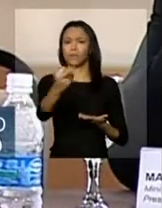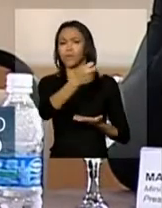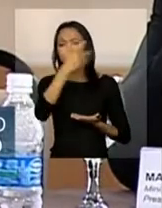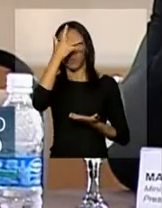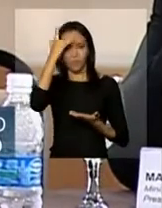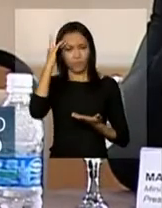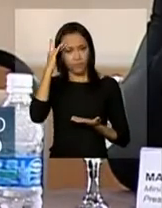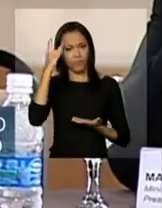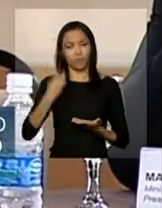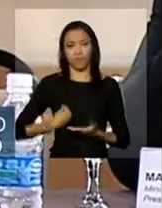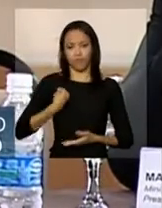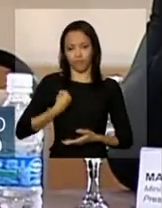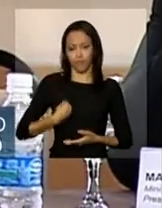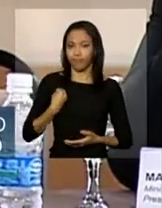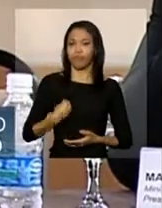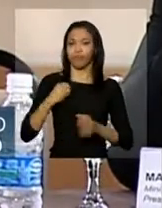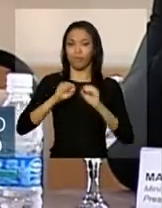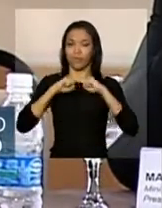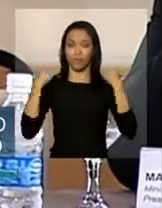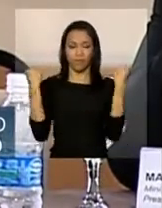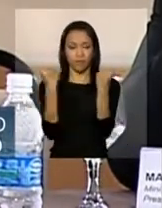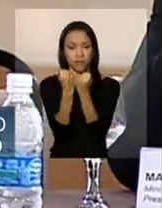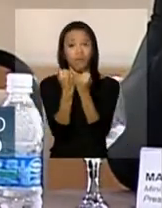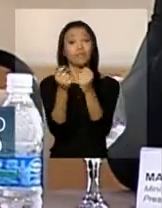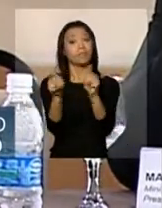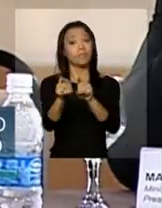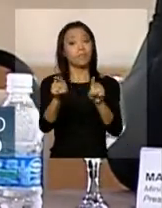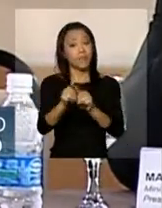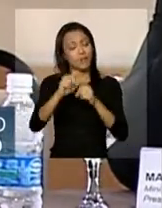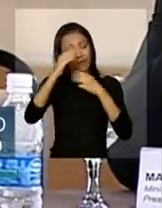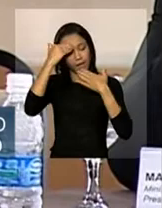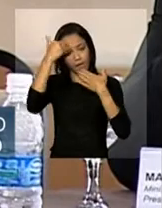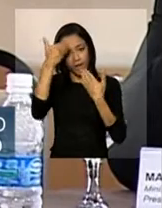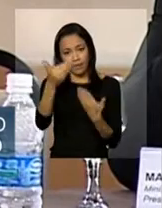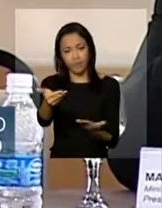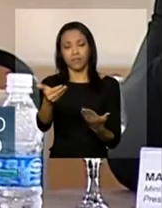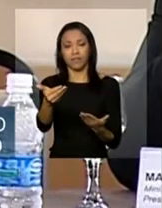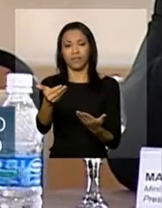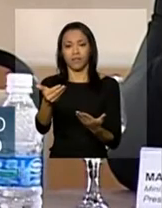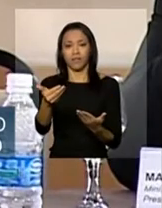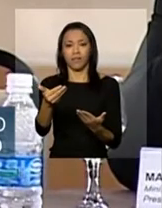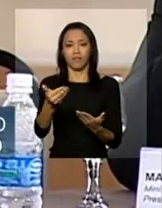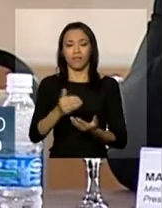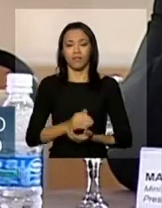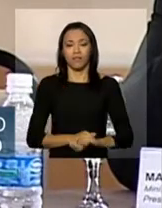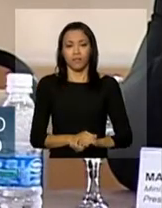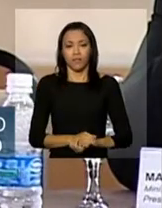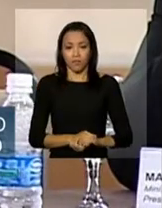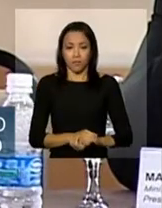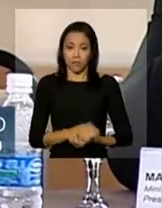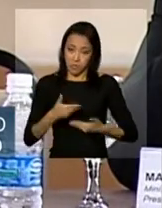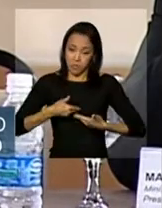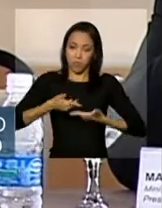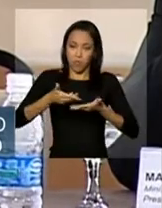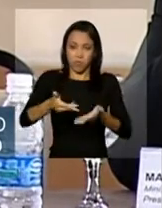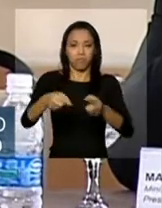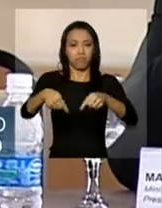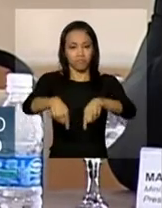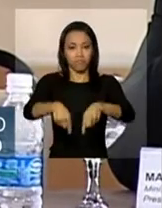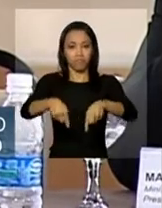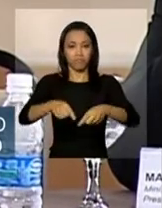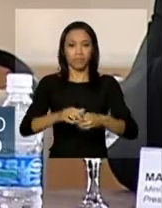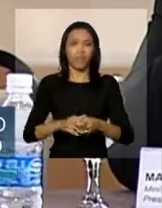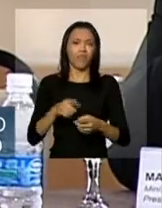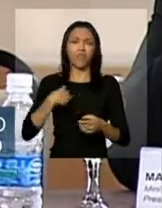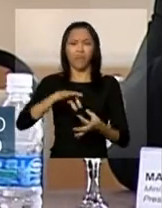participantes desse seminário e agradecer pelo convite para estar aqui. Não